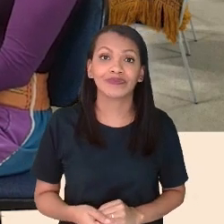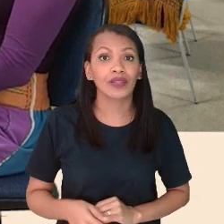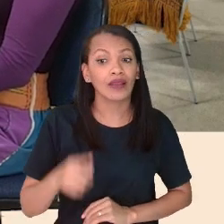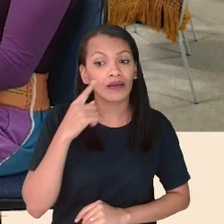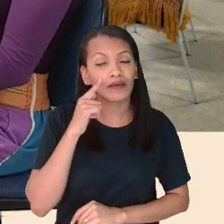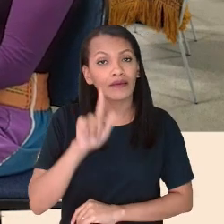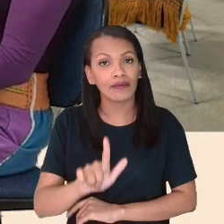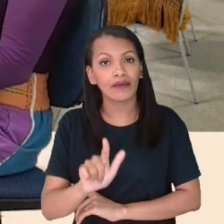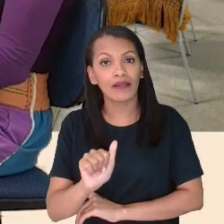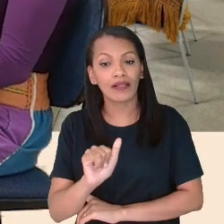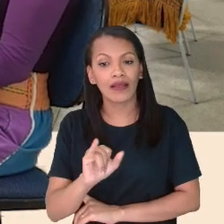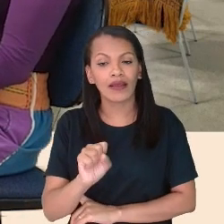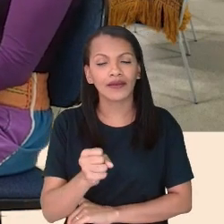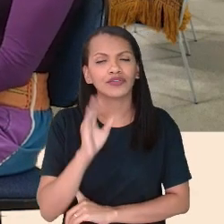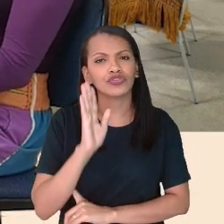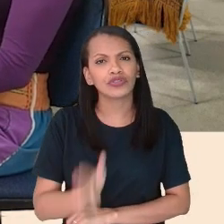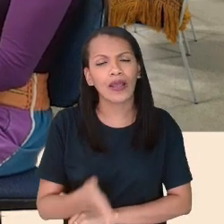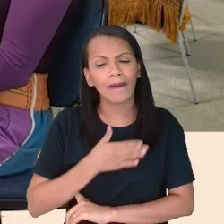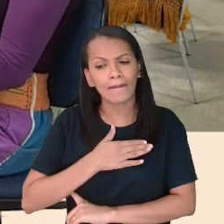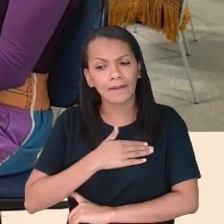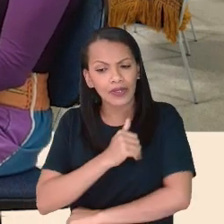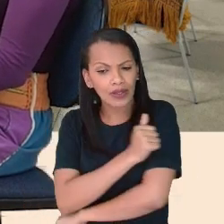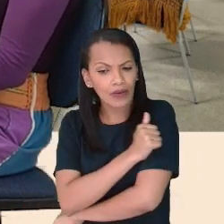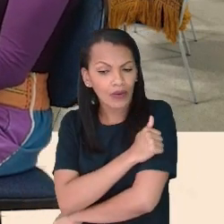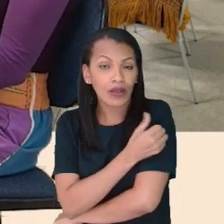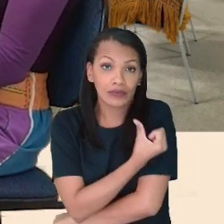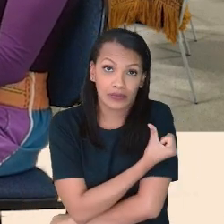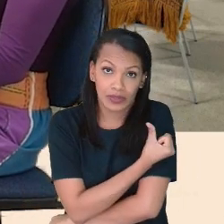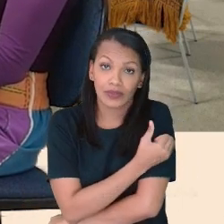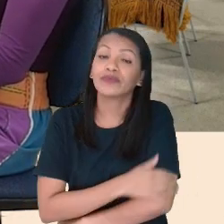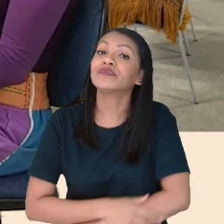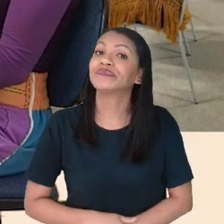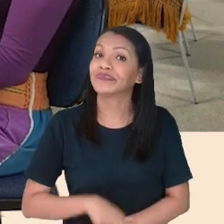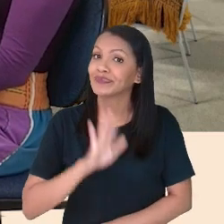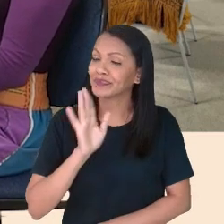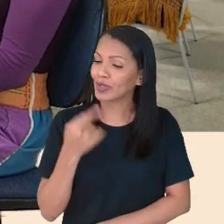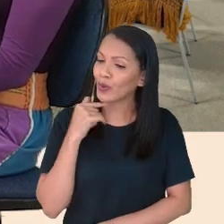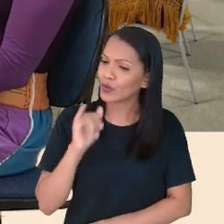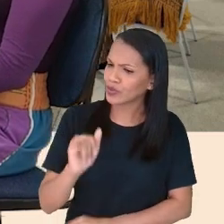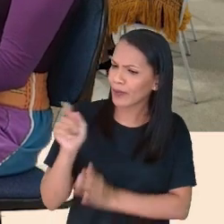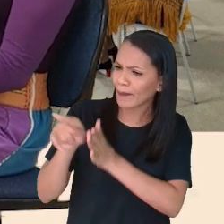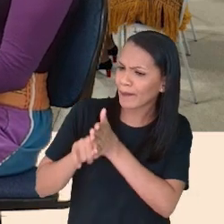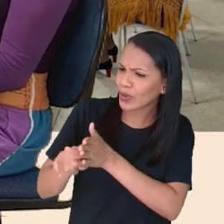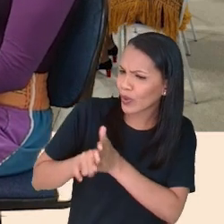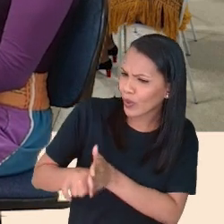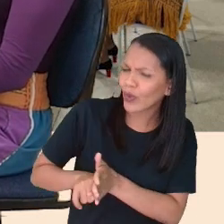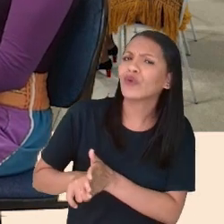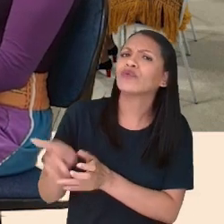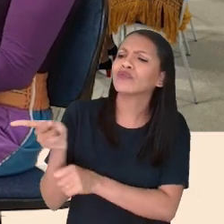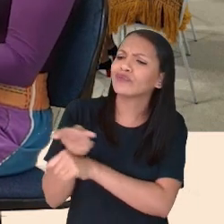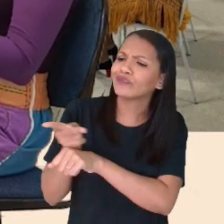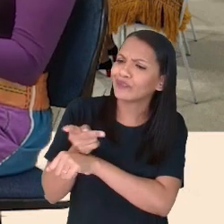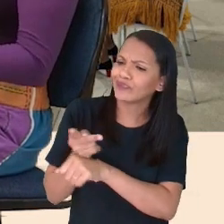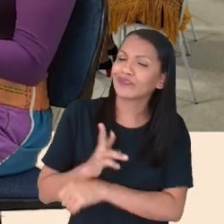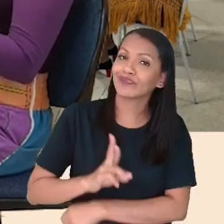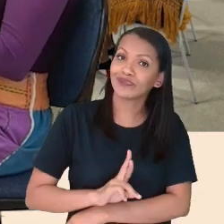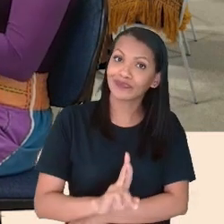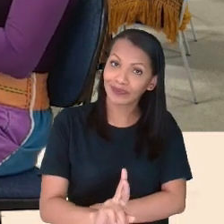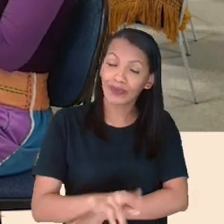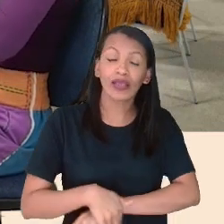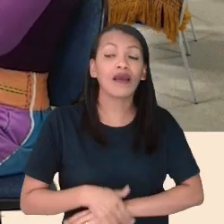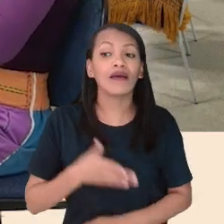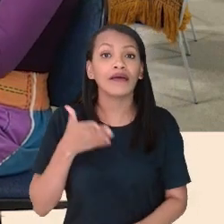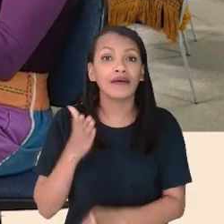Laís já tinha sido minha aluna nos 6º anos. Sim. E aí eu disse, não, vou procurar uma representação. E aí